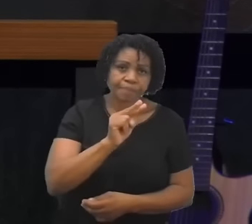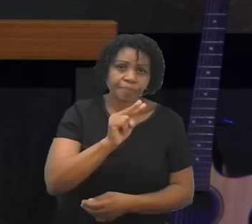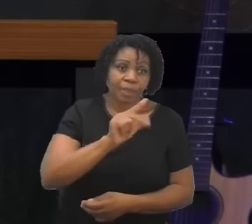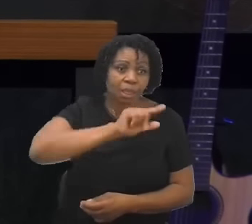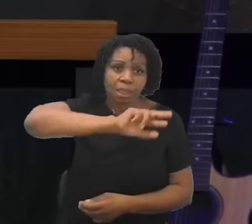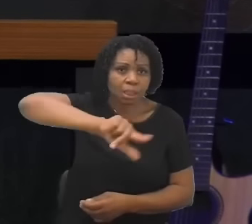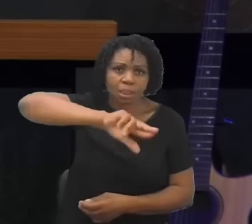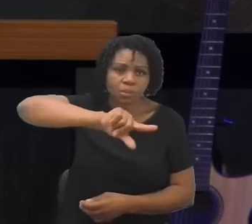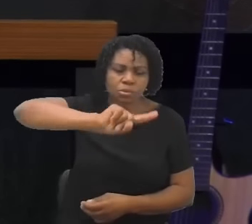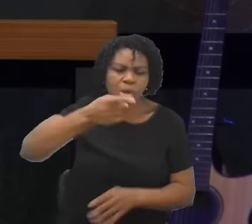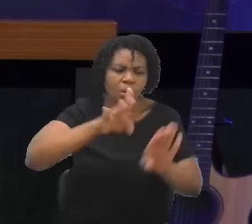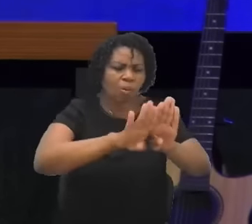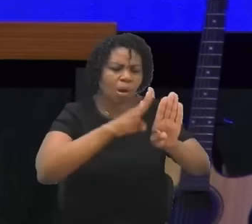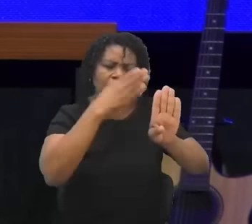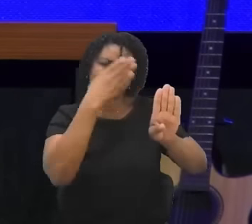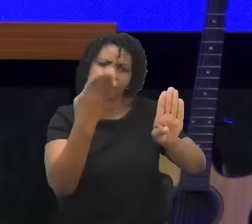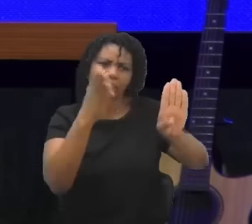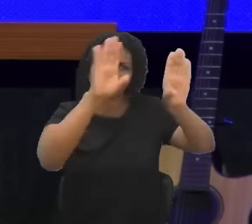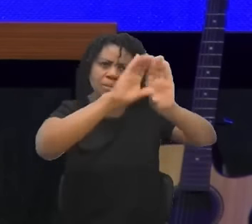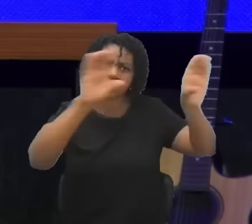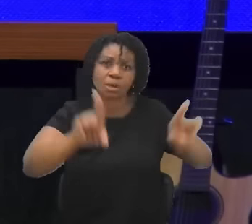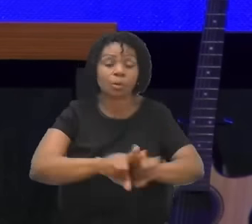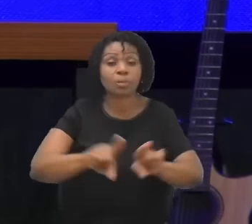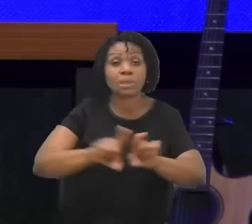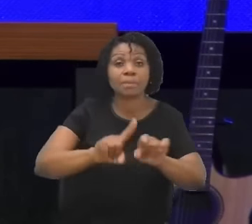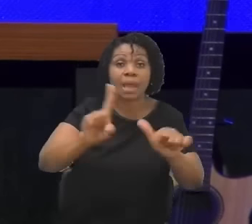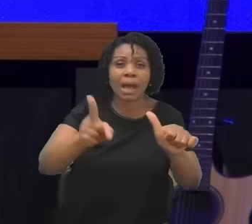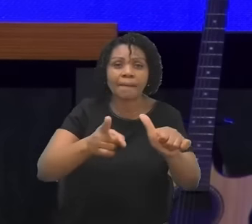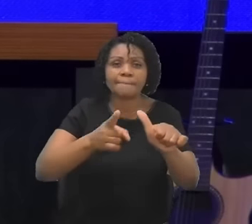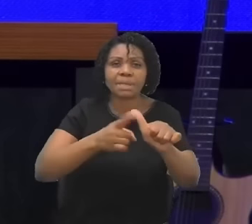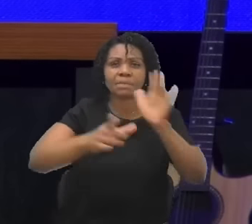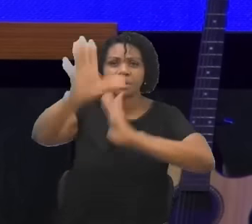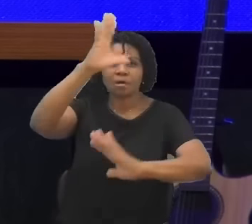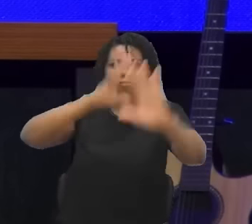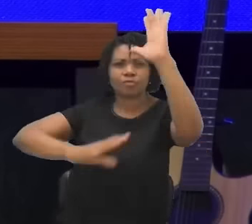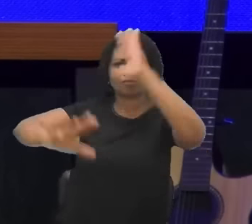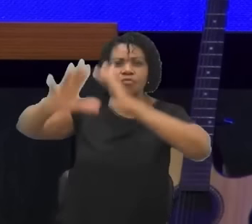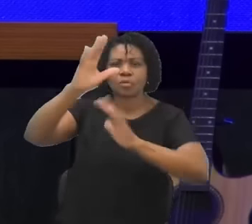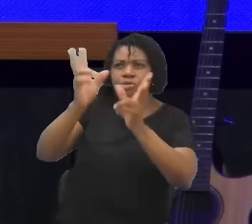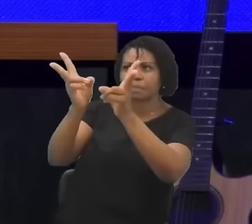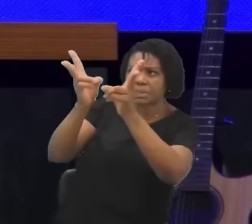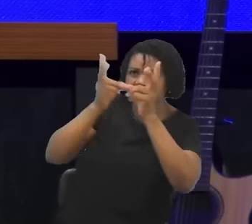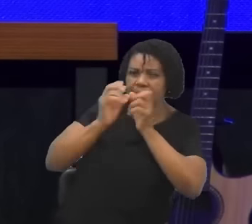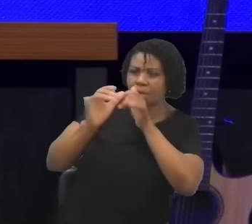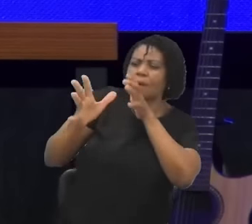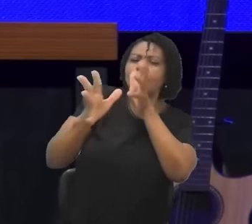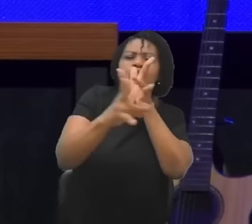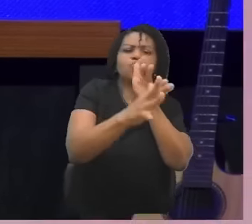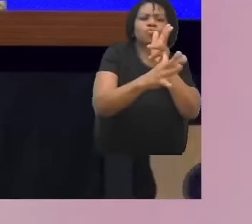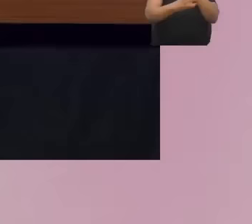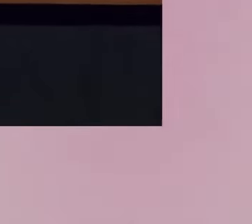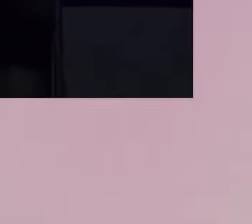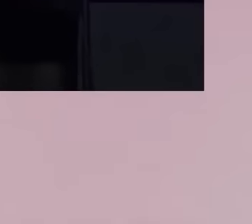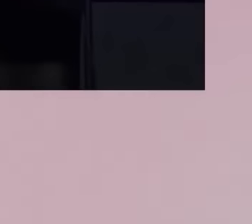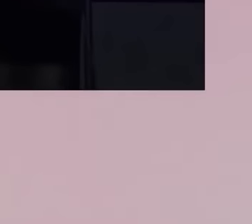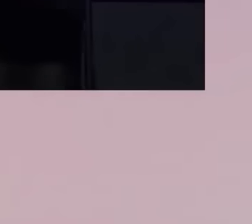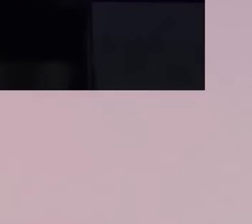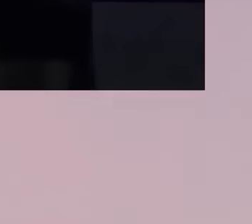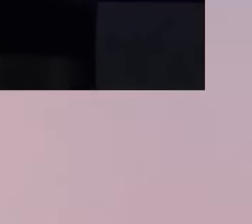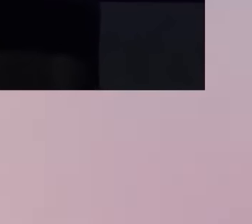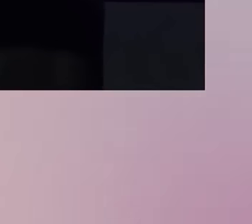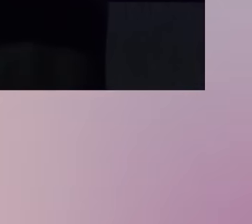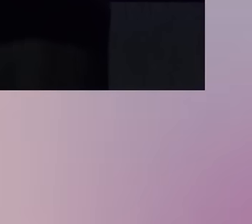e eis não somente uma porta aberta no céu, como também a primeira voz que ouvi, como de trombeta, ao falar comigo, dizendo: sobe